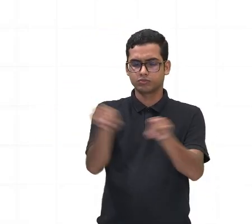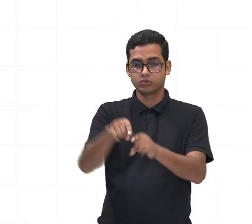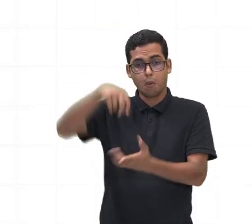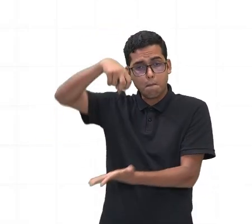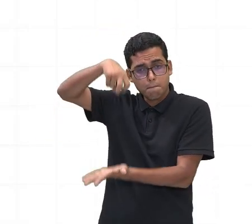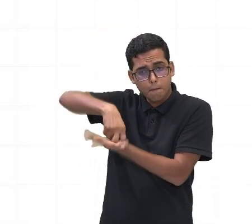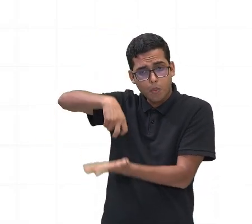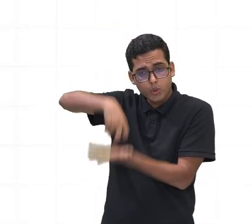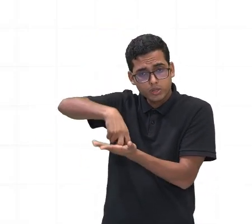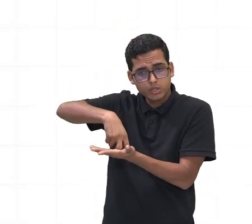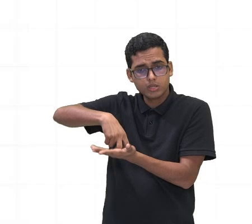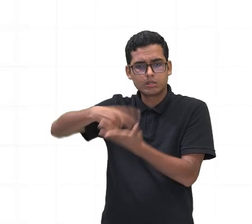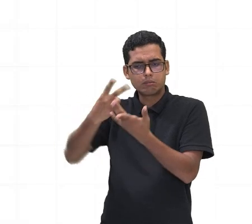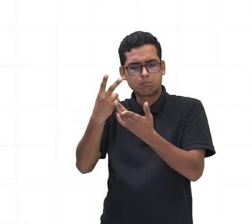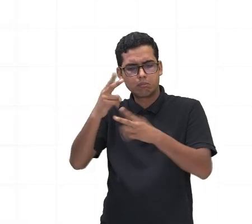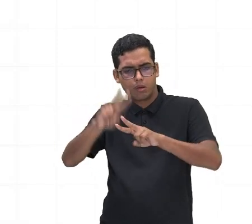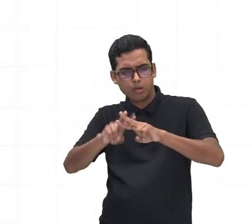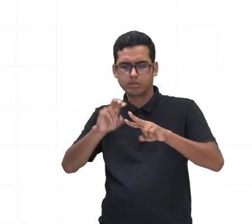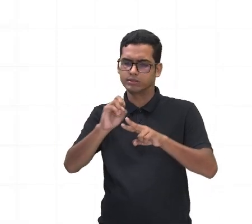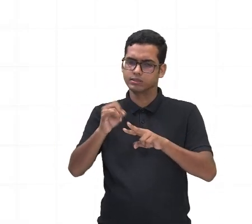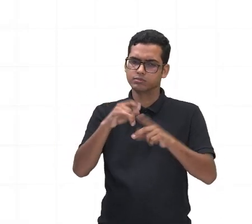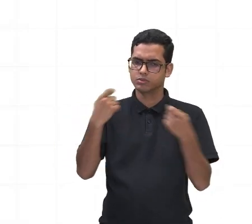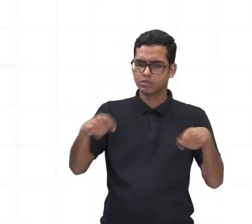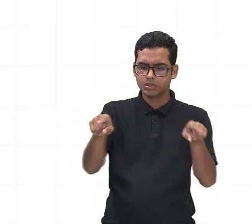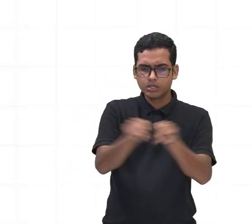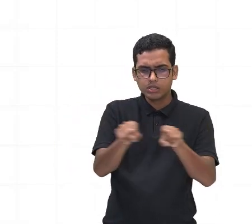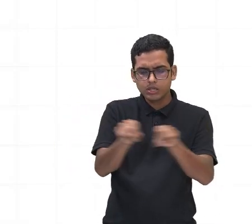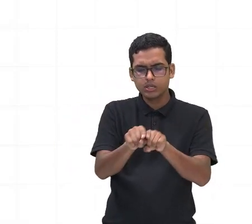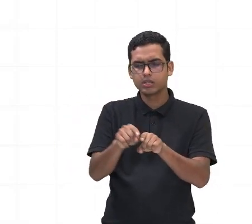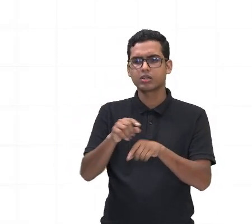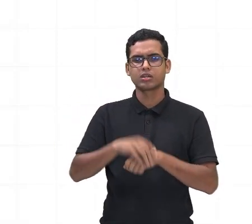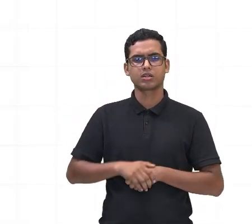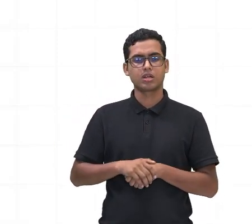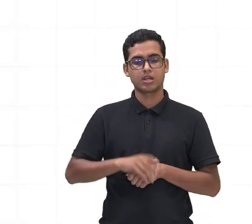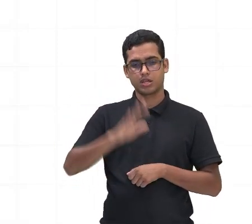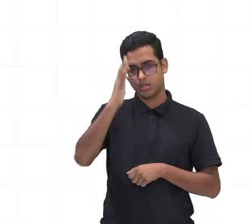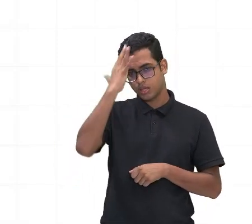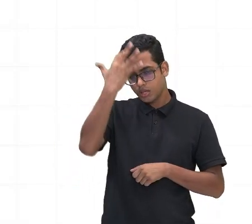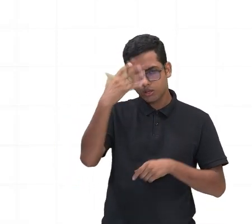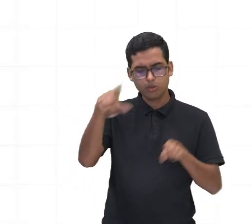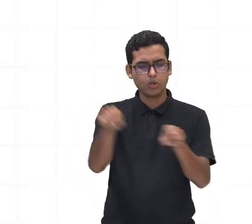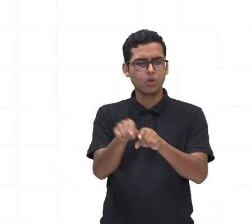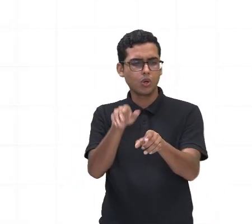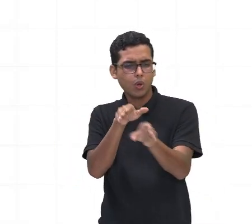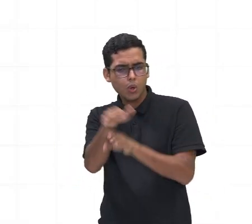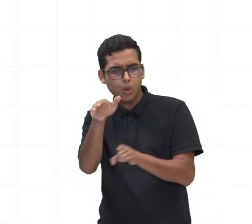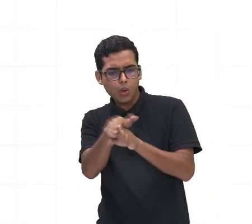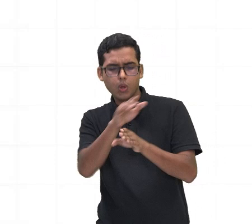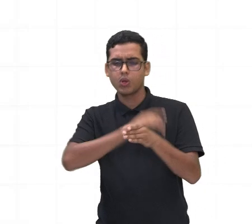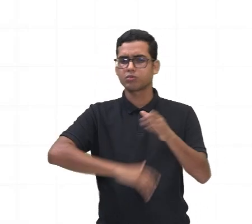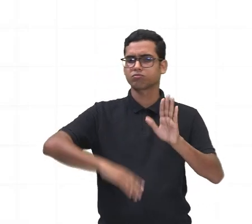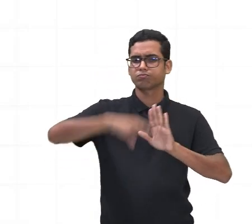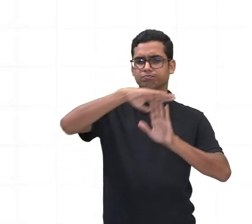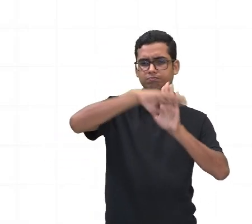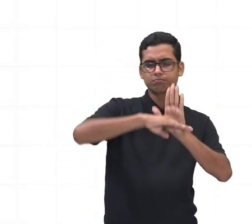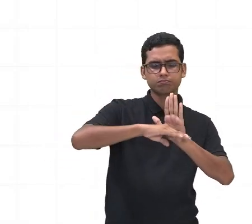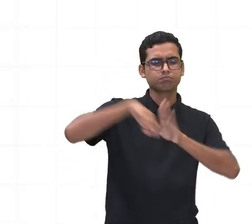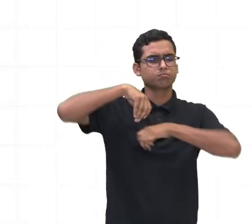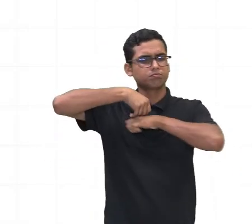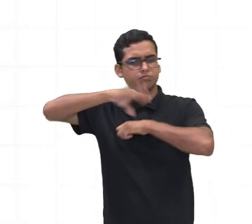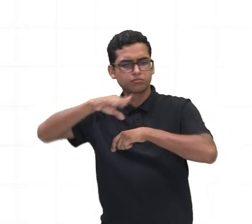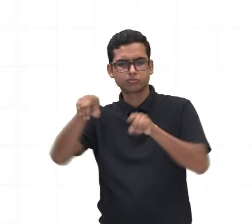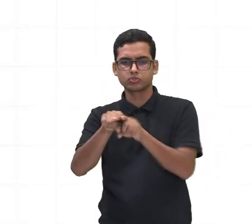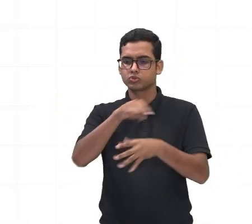ser punido, absolver se tiver que ser absolvido, instruir, orientar o que tiver